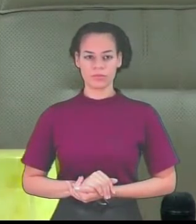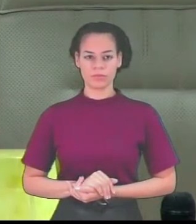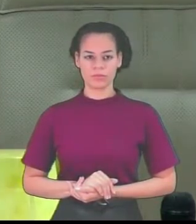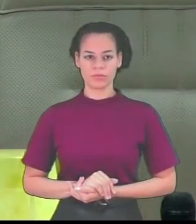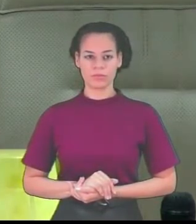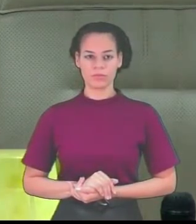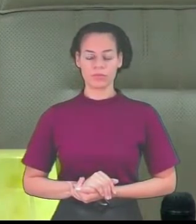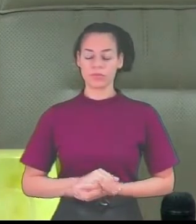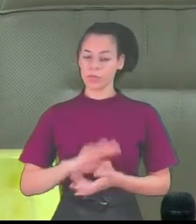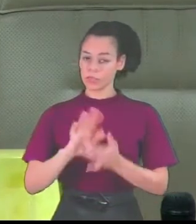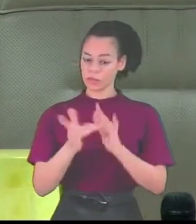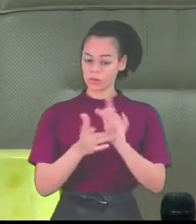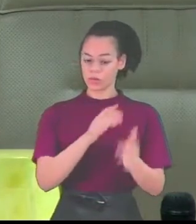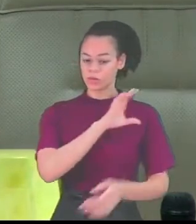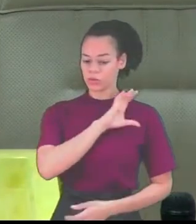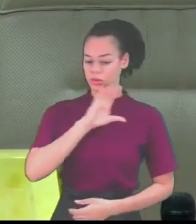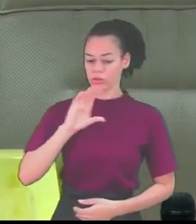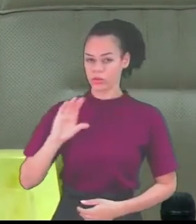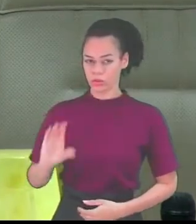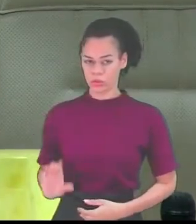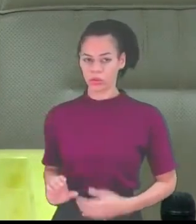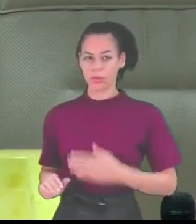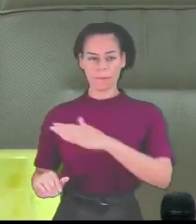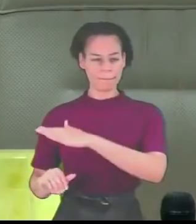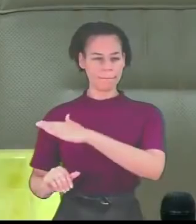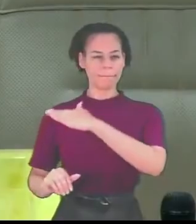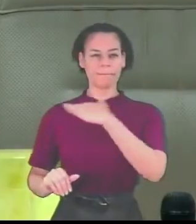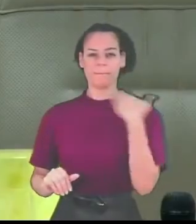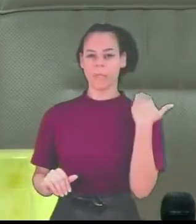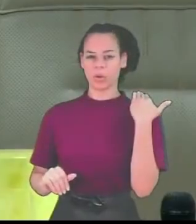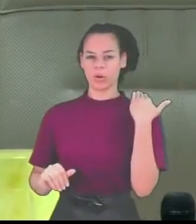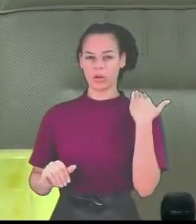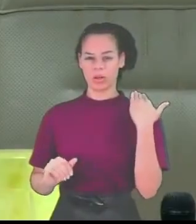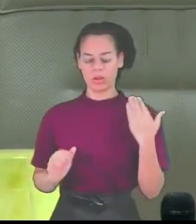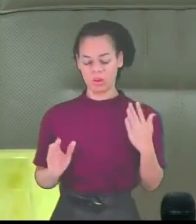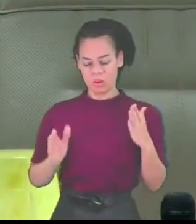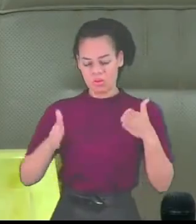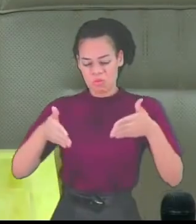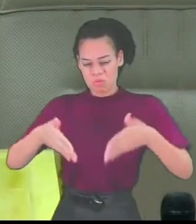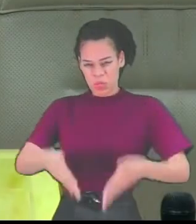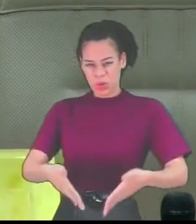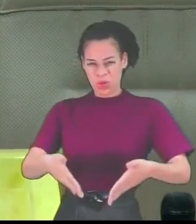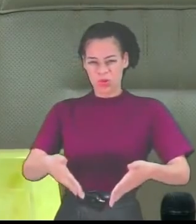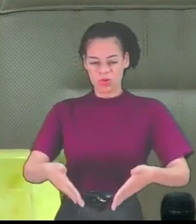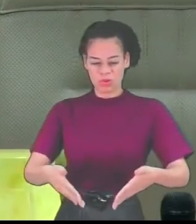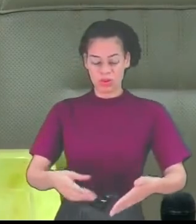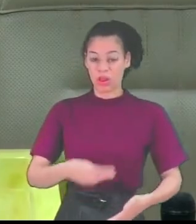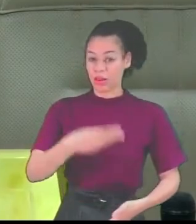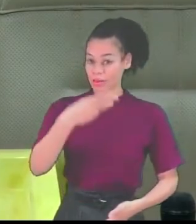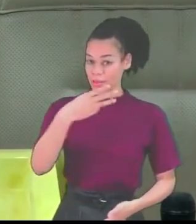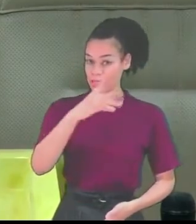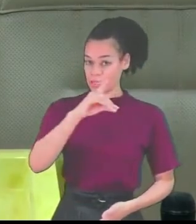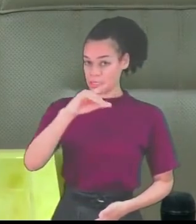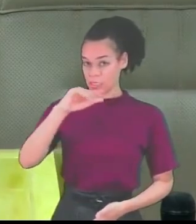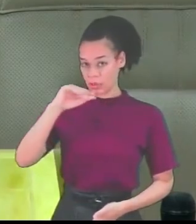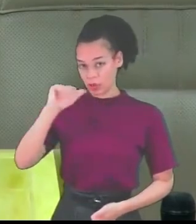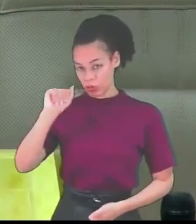quem Cristo morreu e pode sepultado ao terceiro dia ressuscitou